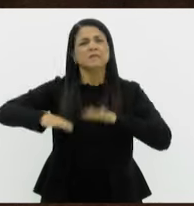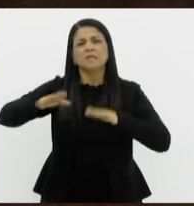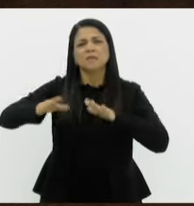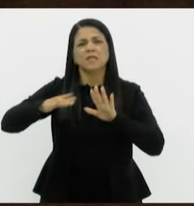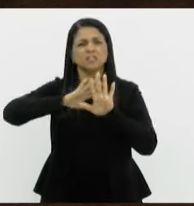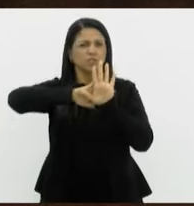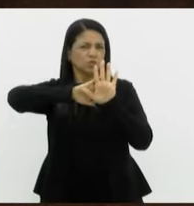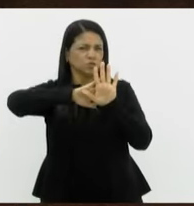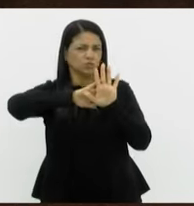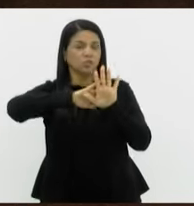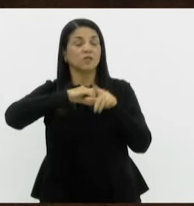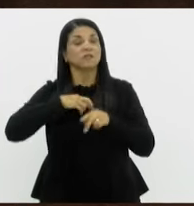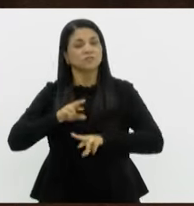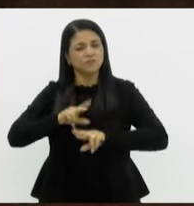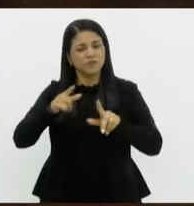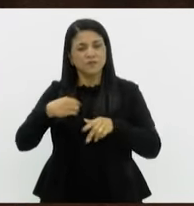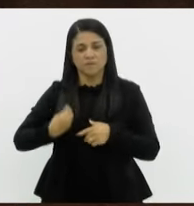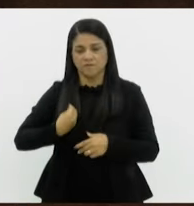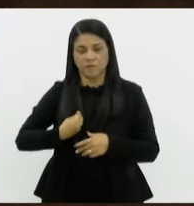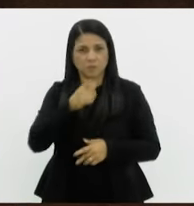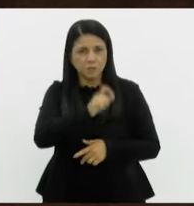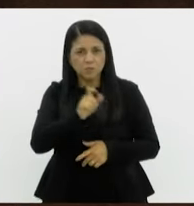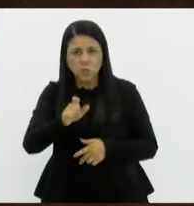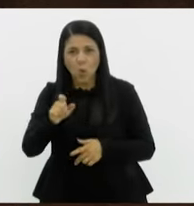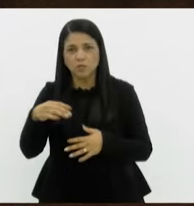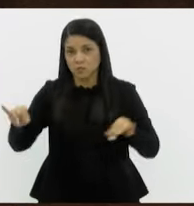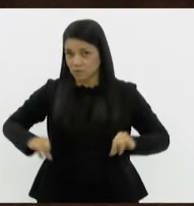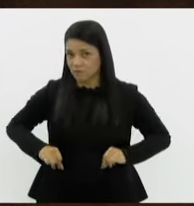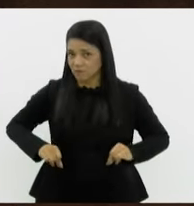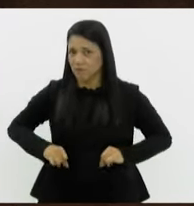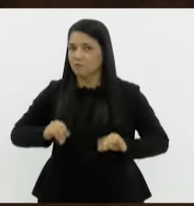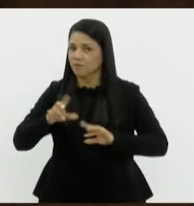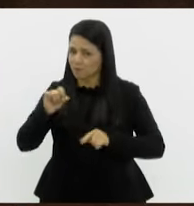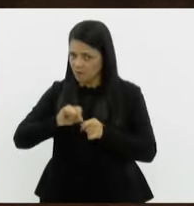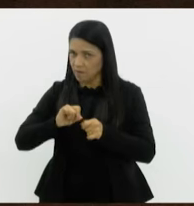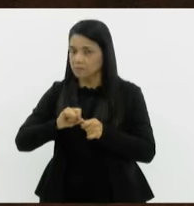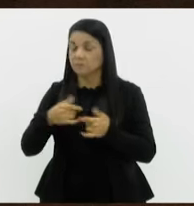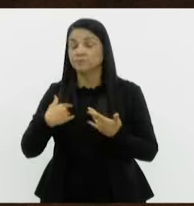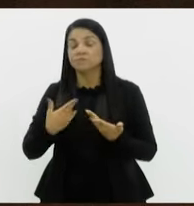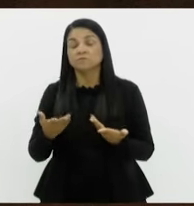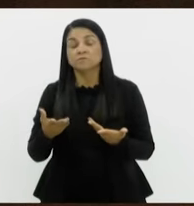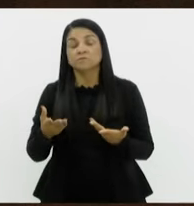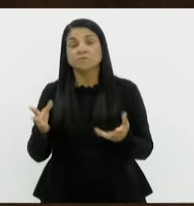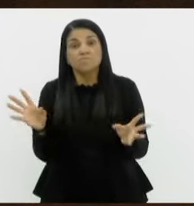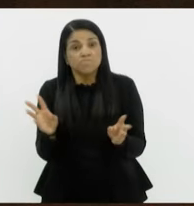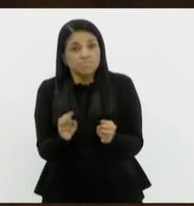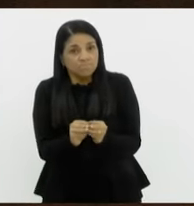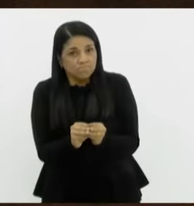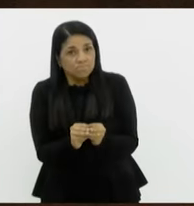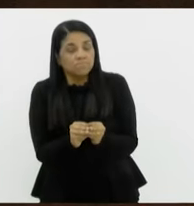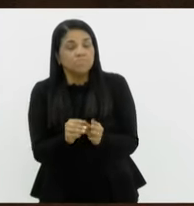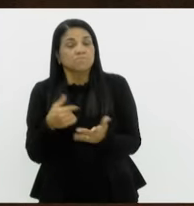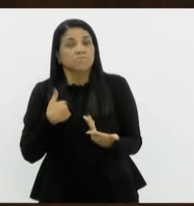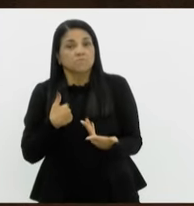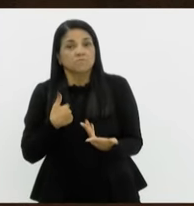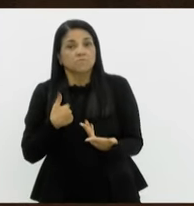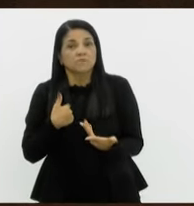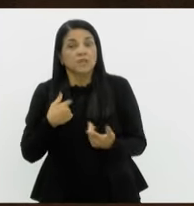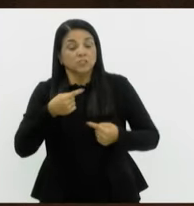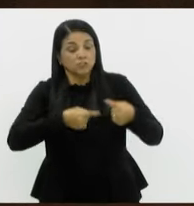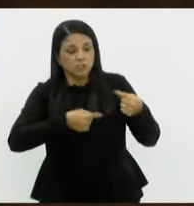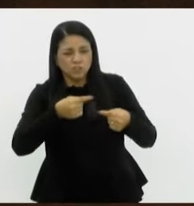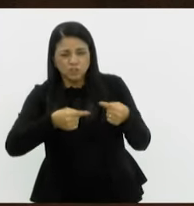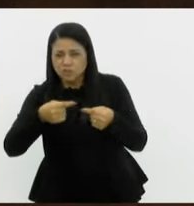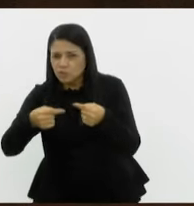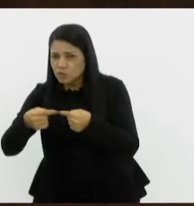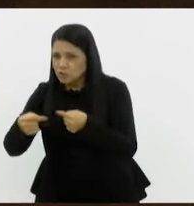diferença na vida das pessoas. E ao final da minha palavra, senhor presidente, não querendo exacerbar o meu tempo, mas nós discutimos aqui intensamente